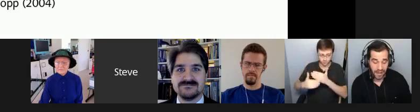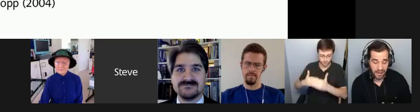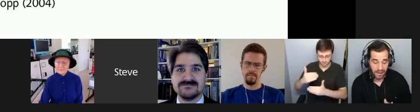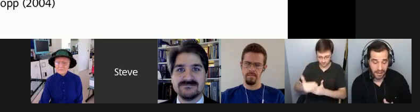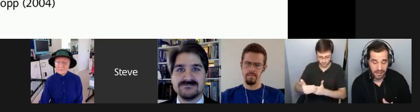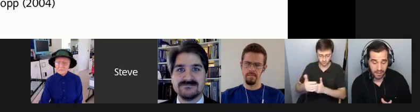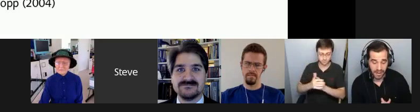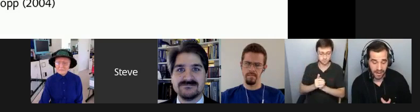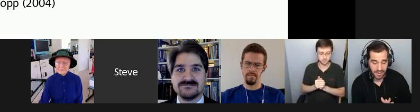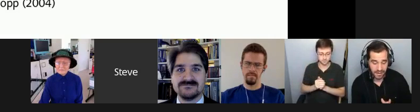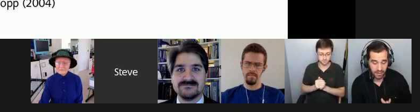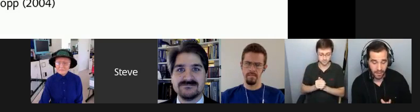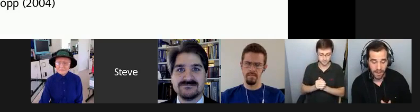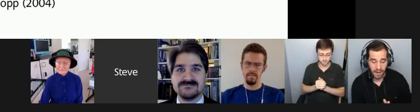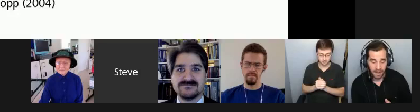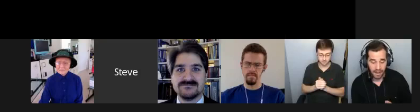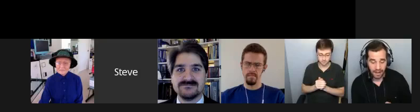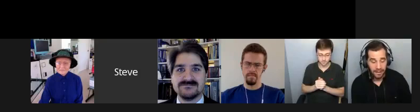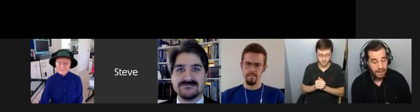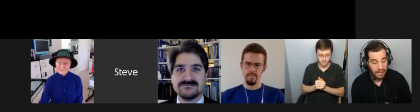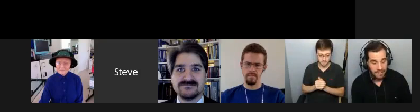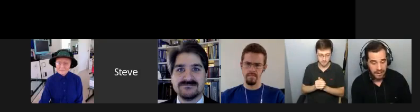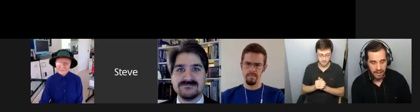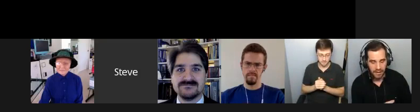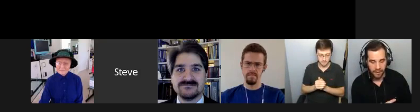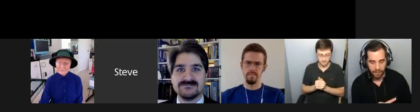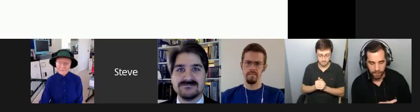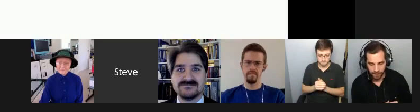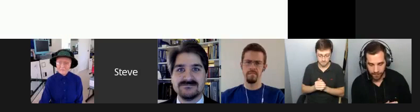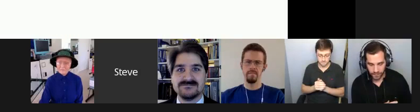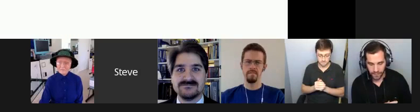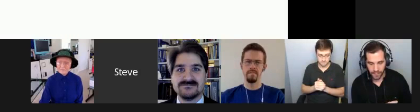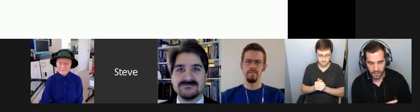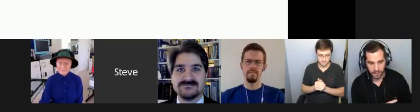relação direta, elas têm uma relação intrínseca.